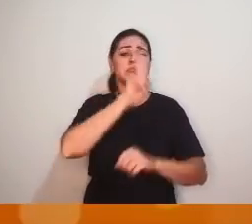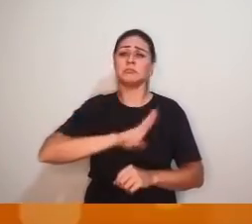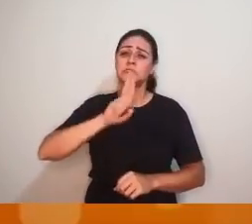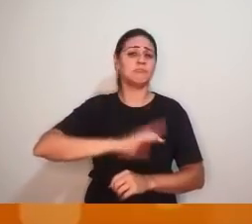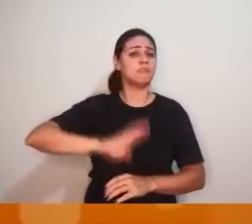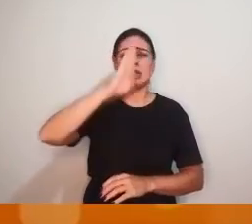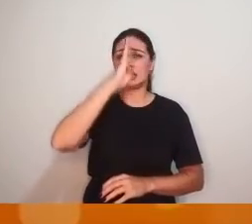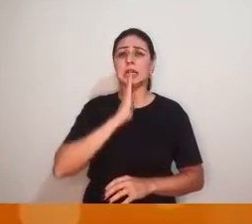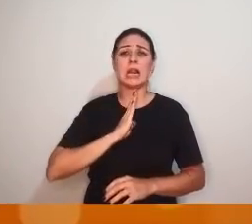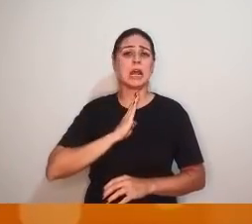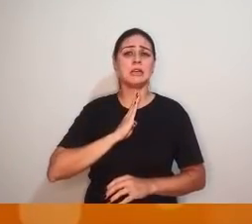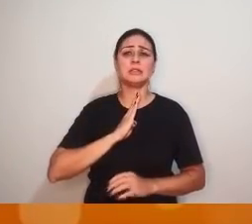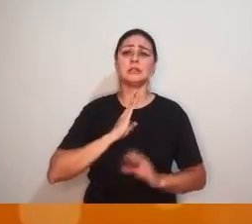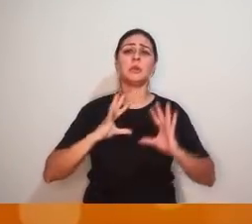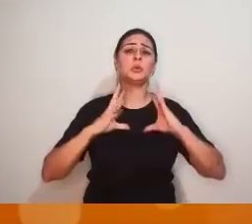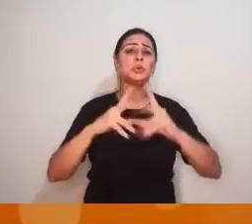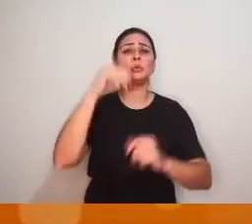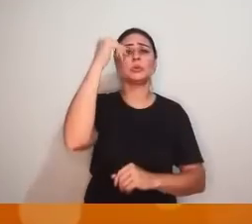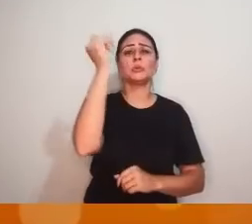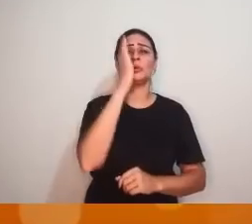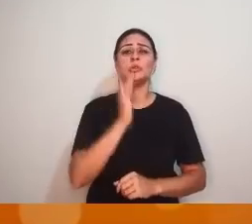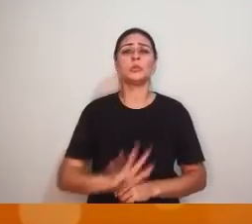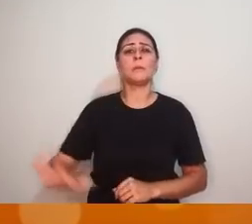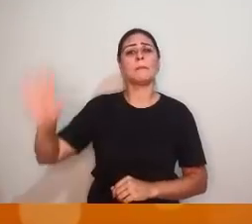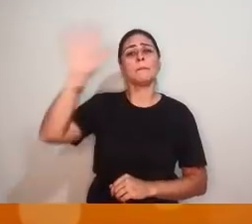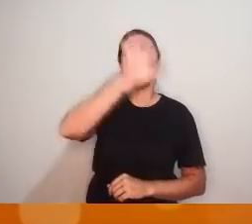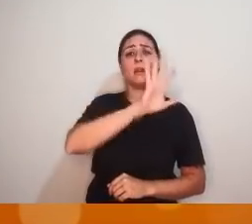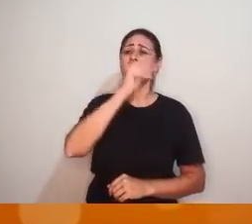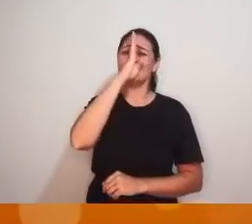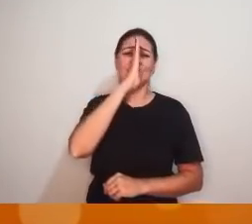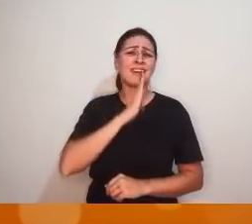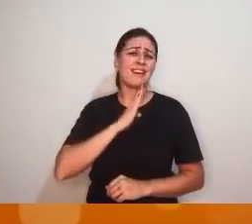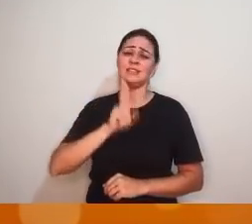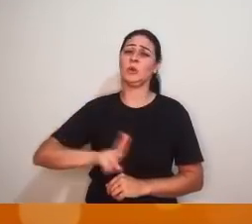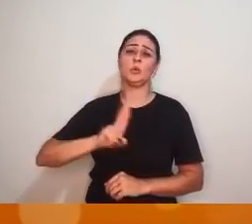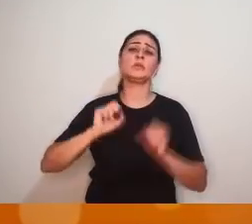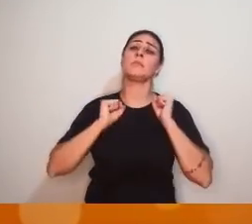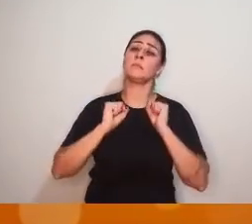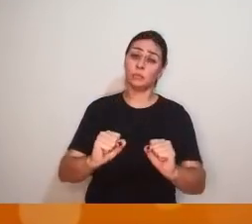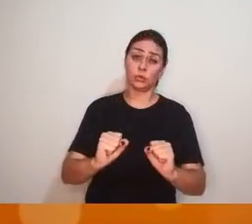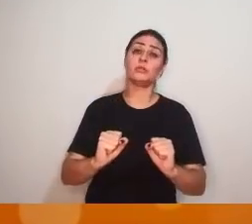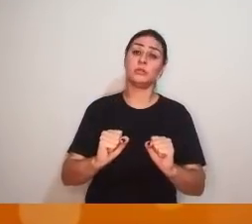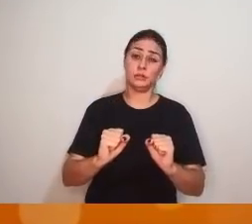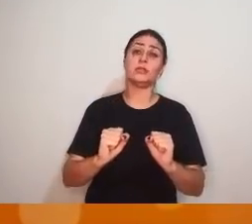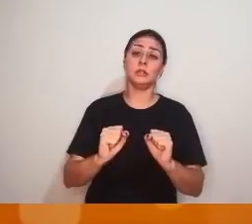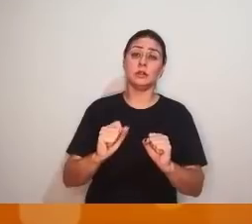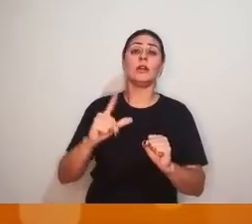escola.britanica.com.br, que é mantido pela CAPES e que está disponível para todos nós aqui do Brasil de forma totalmente